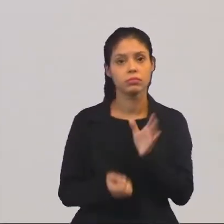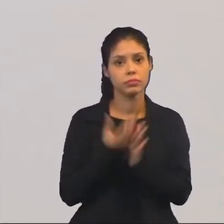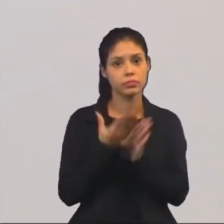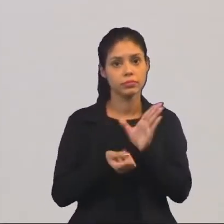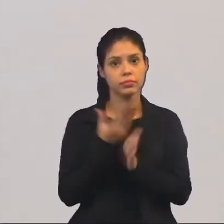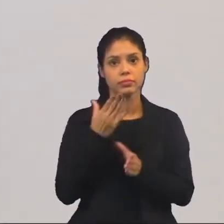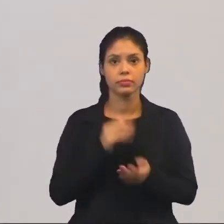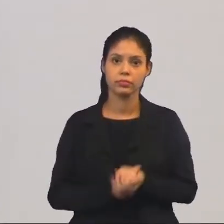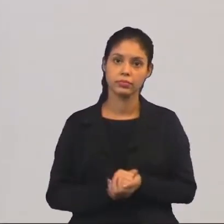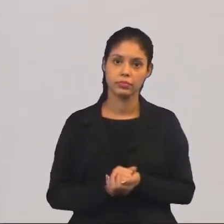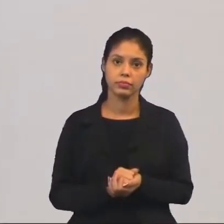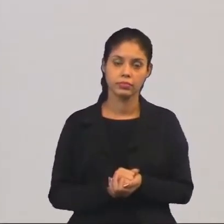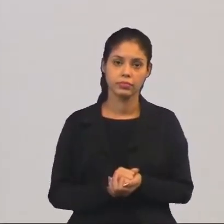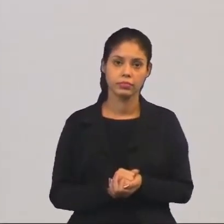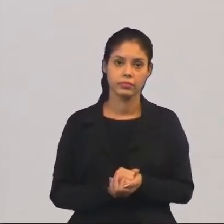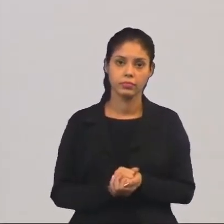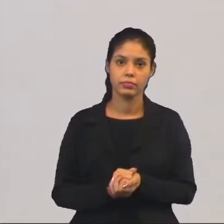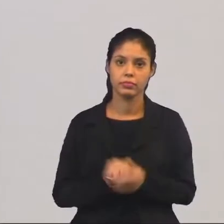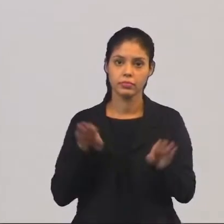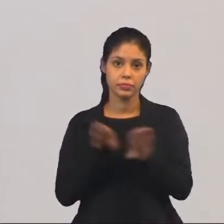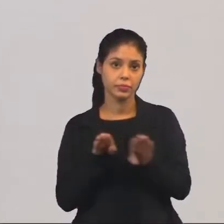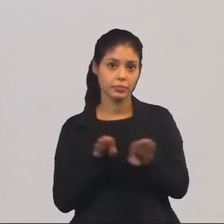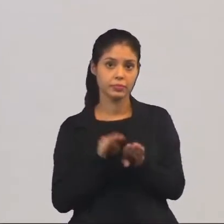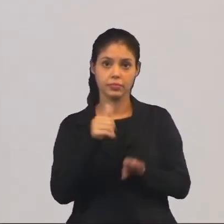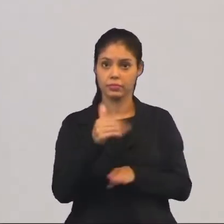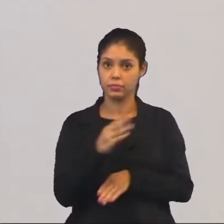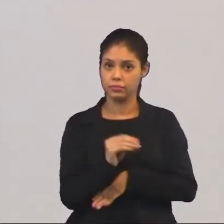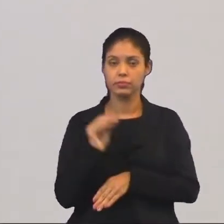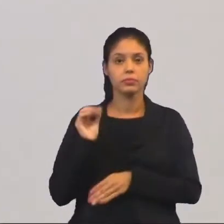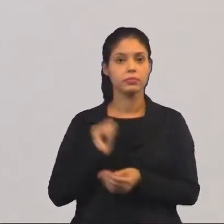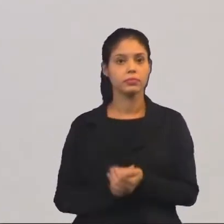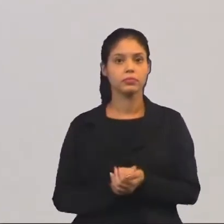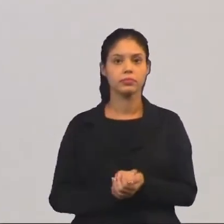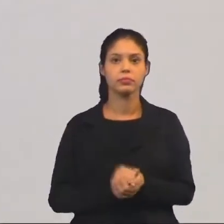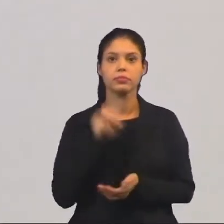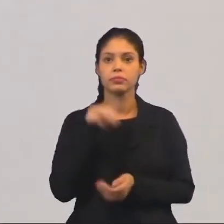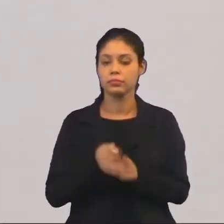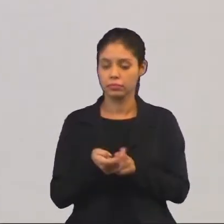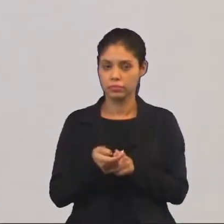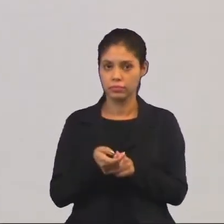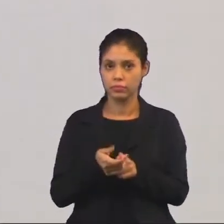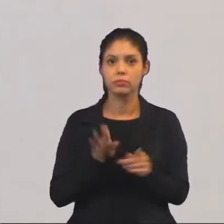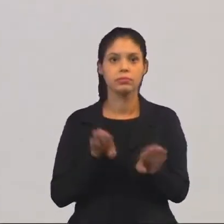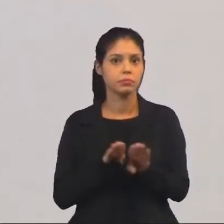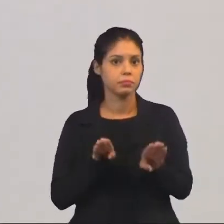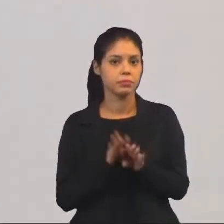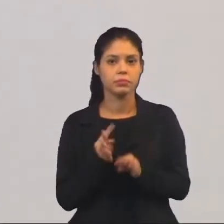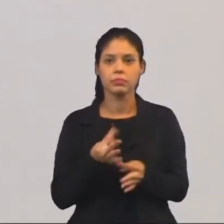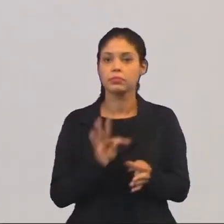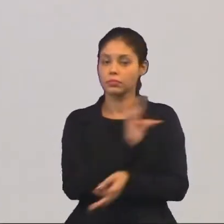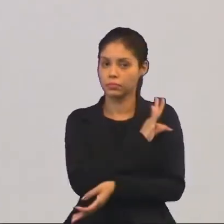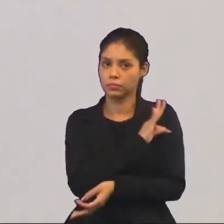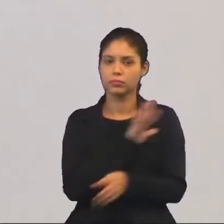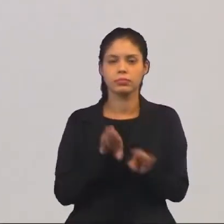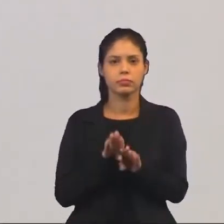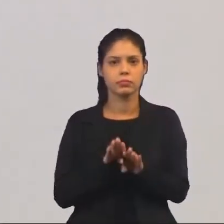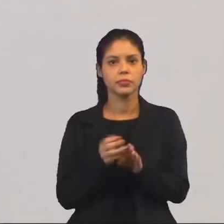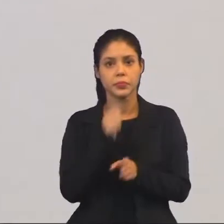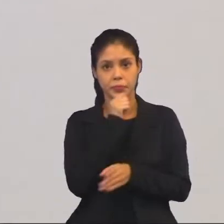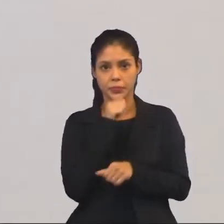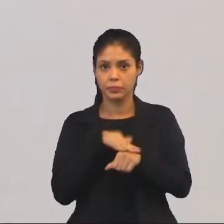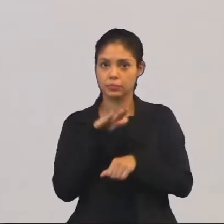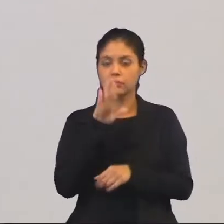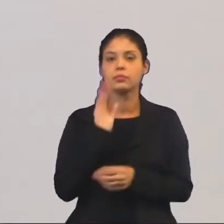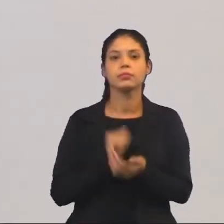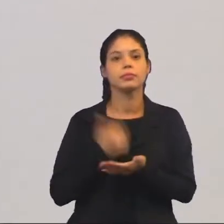produzir 10 toneladas de milho ou de arroz, se você conseguir absorver técnicas mais sofisticadas,